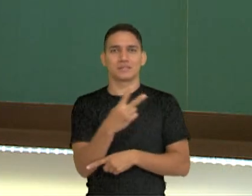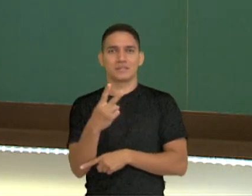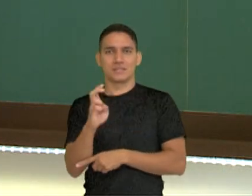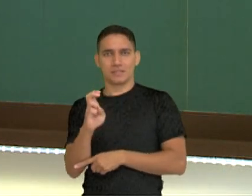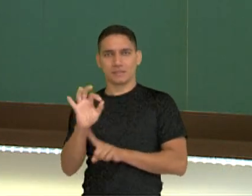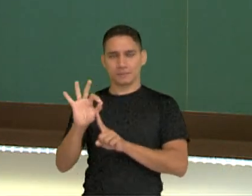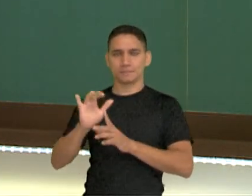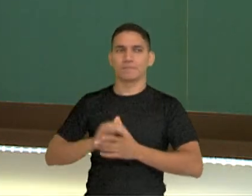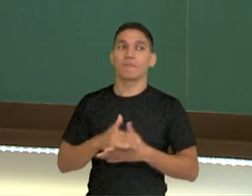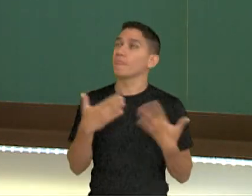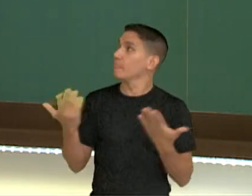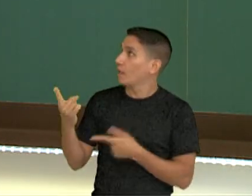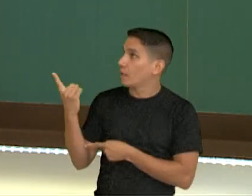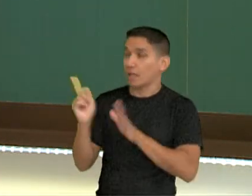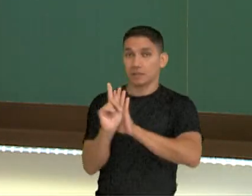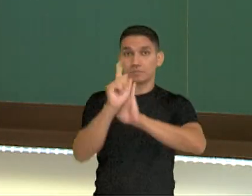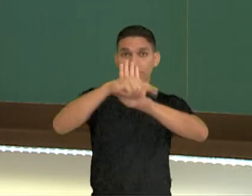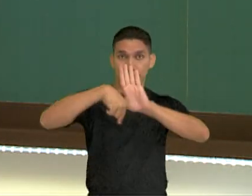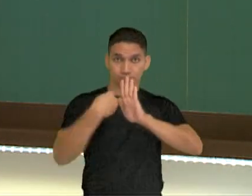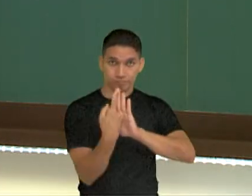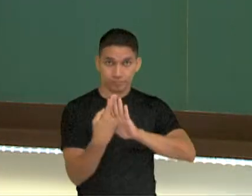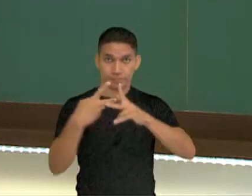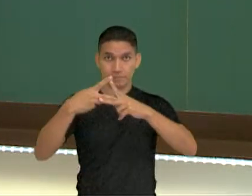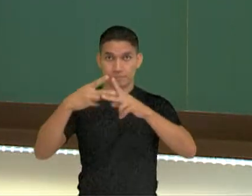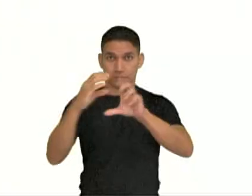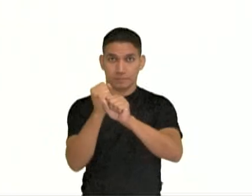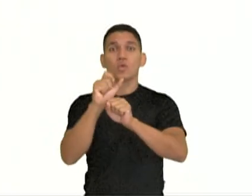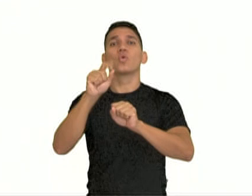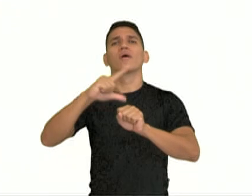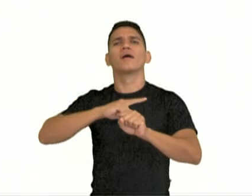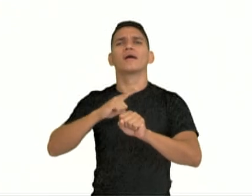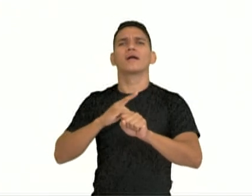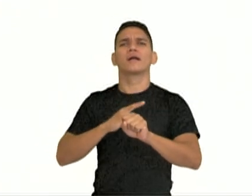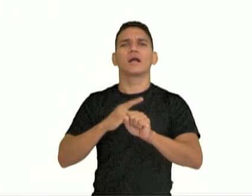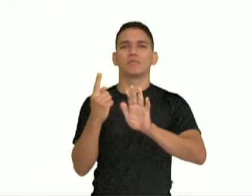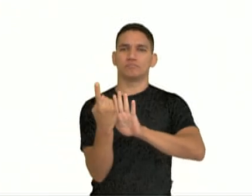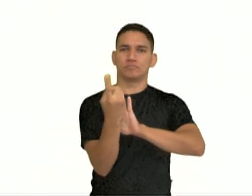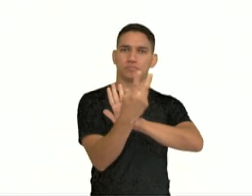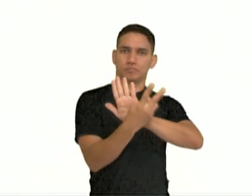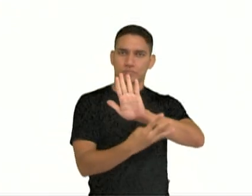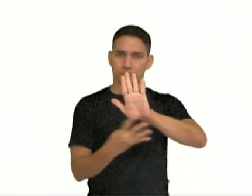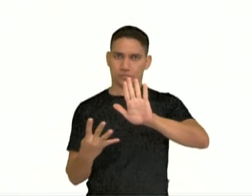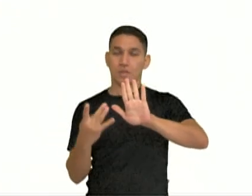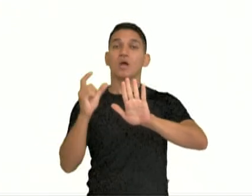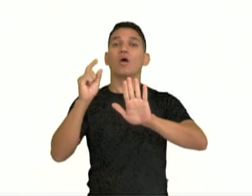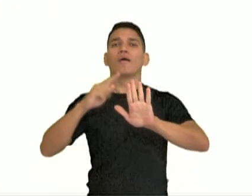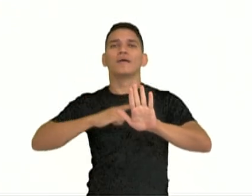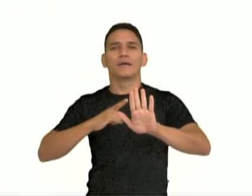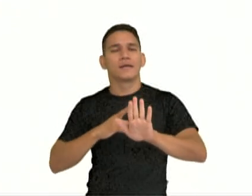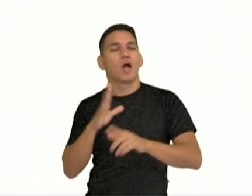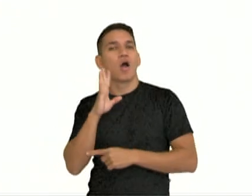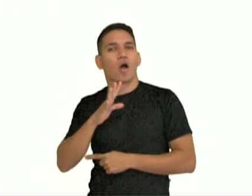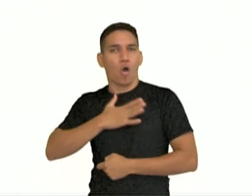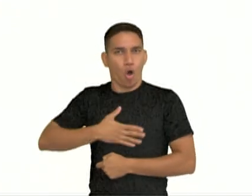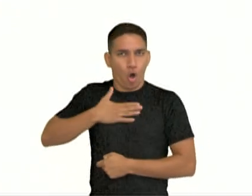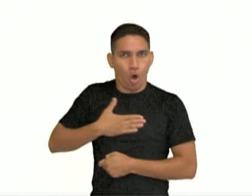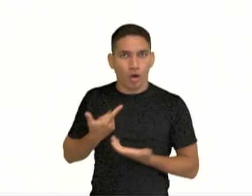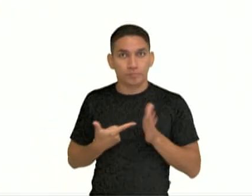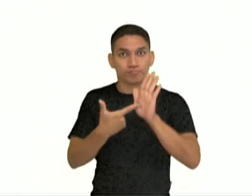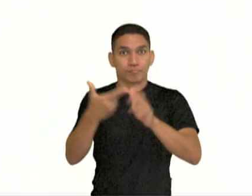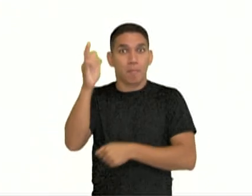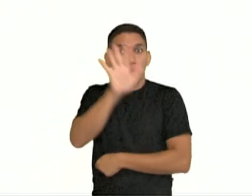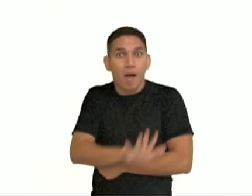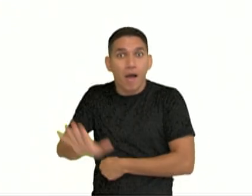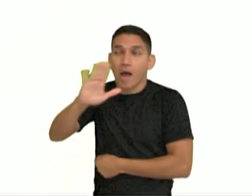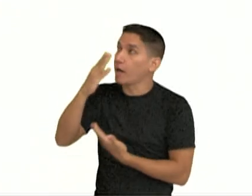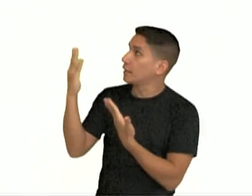na circunferência trigonométrica, que é aquela que tem 4 quadrantes, né? Eu sempre gosto de trazer para vocês essa